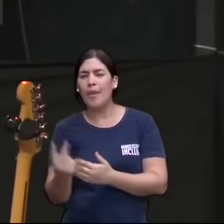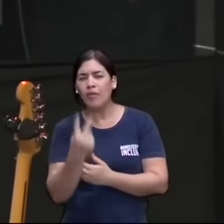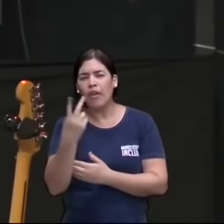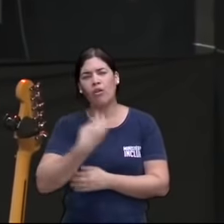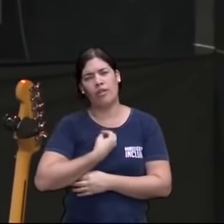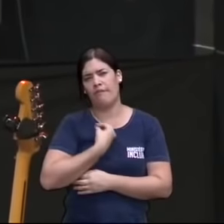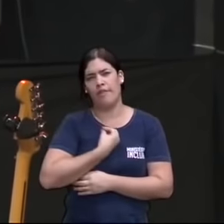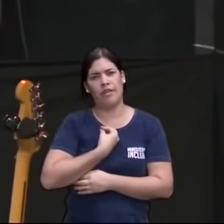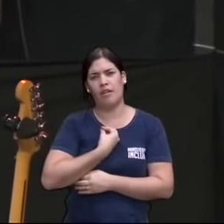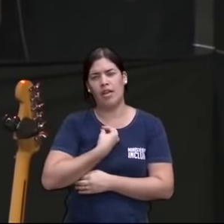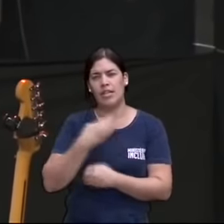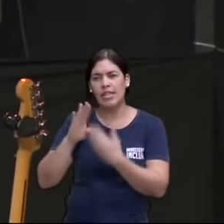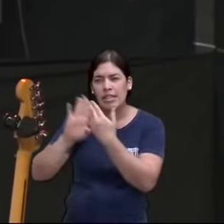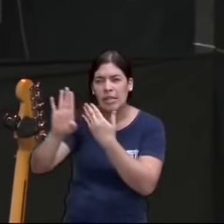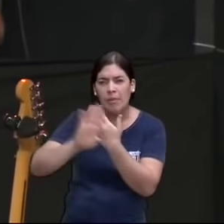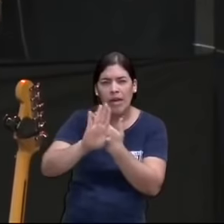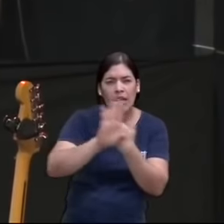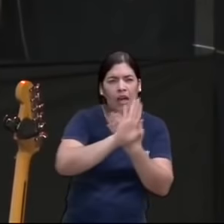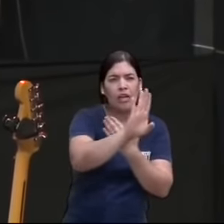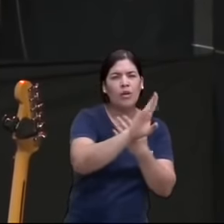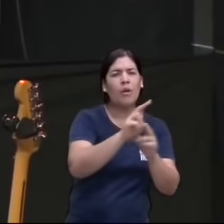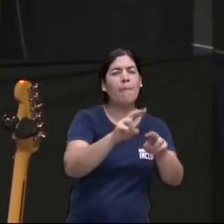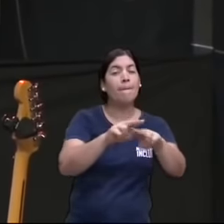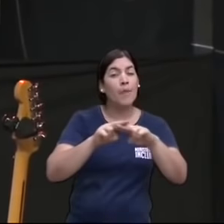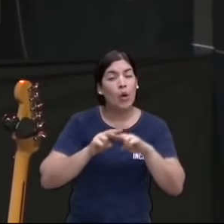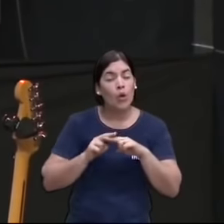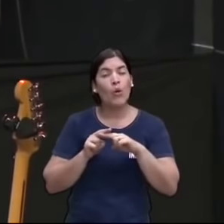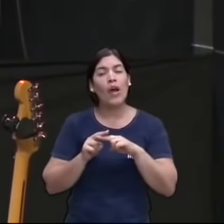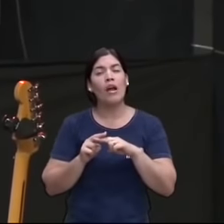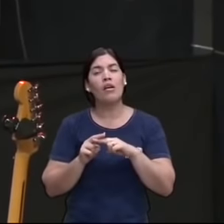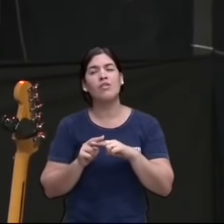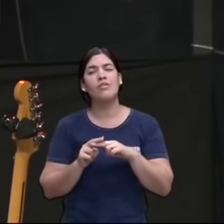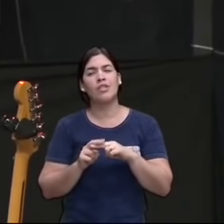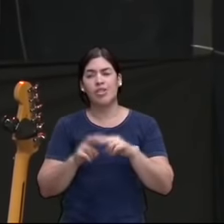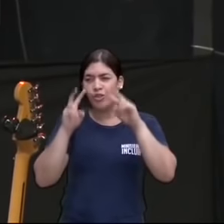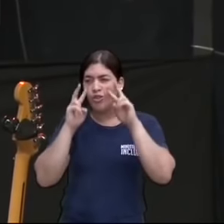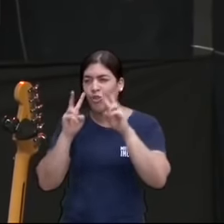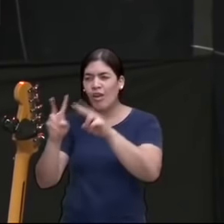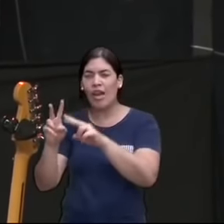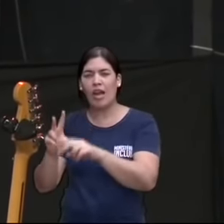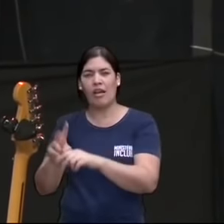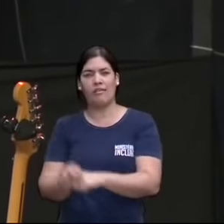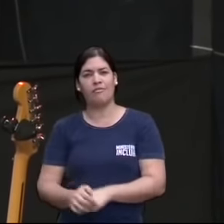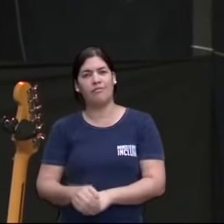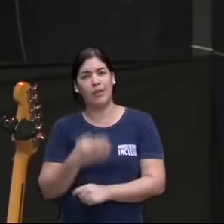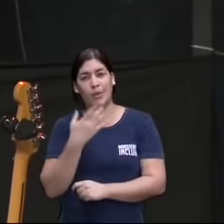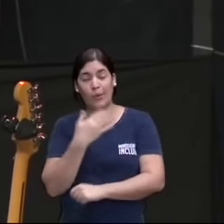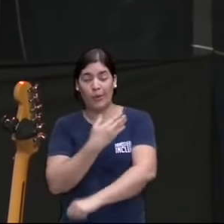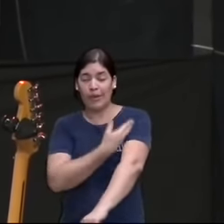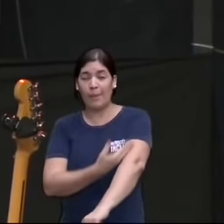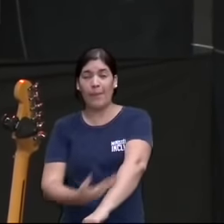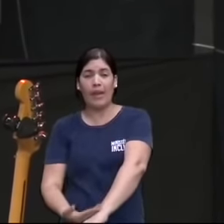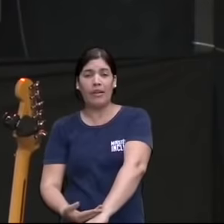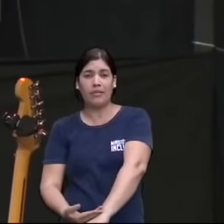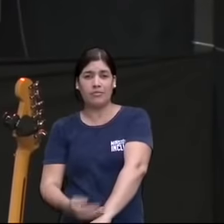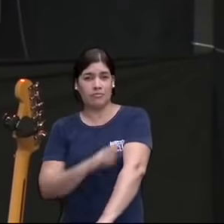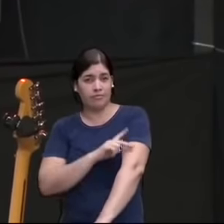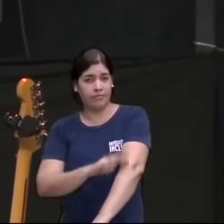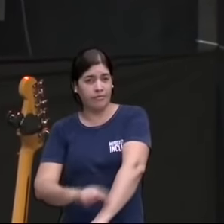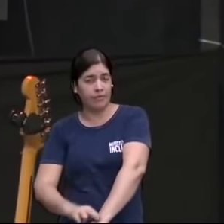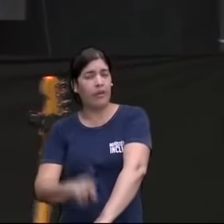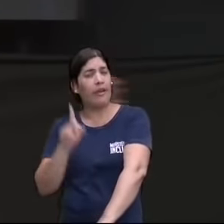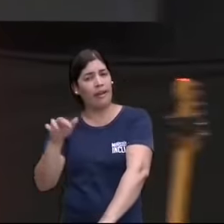vidas, mas pela maldita tendência de olhar a cor da pele. Isso é muito